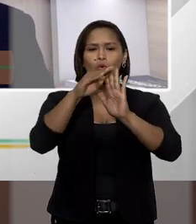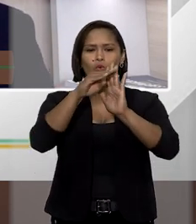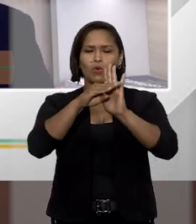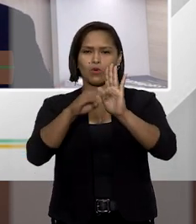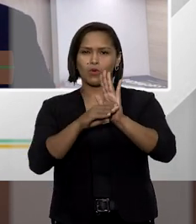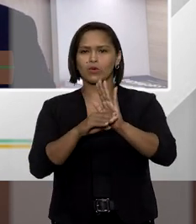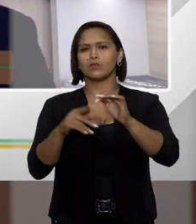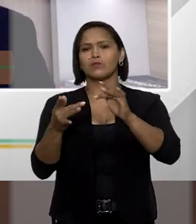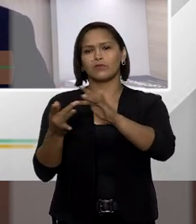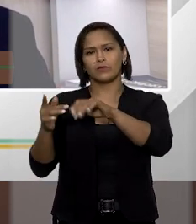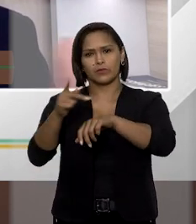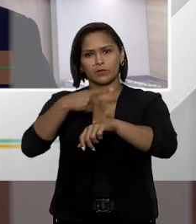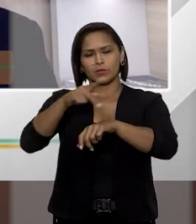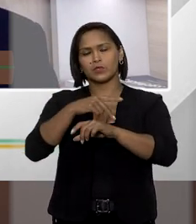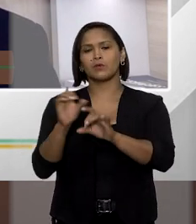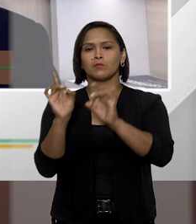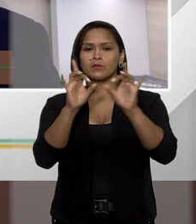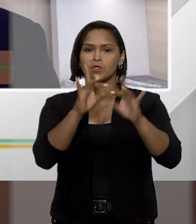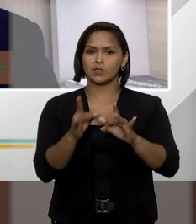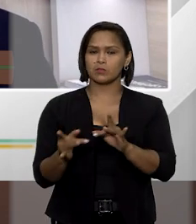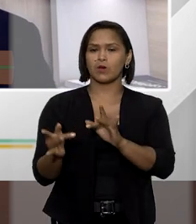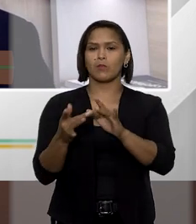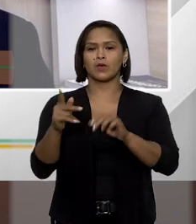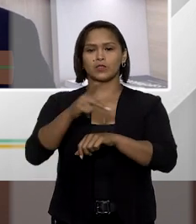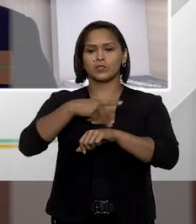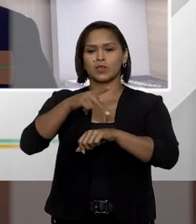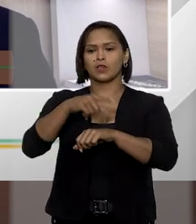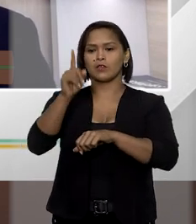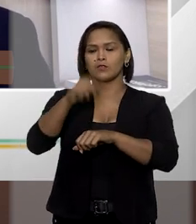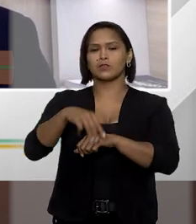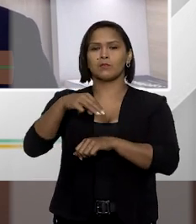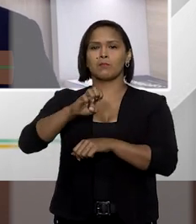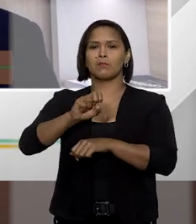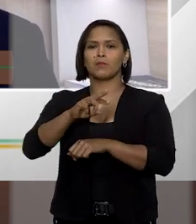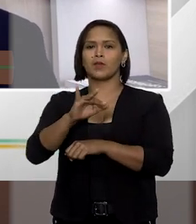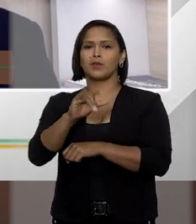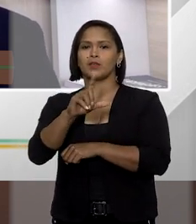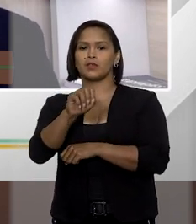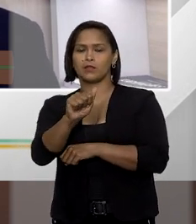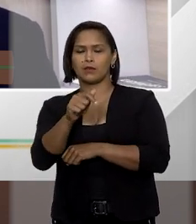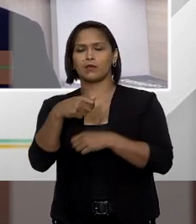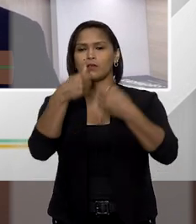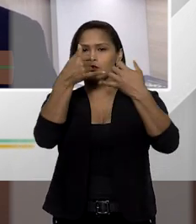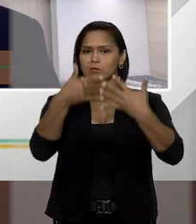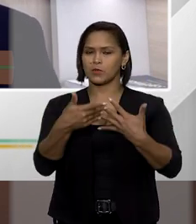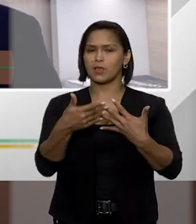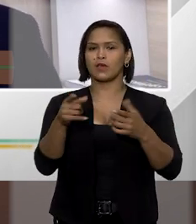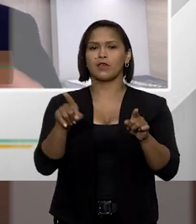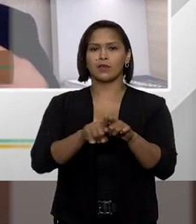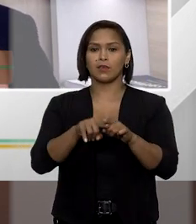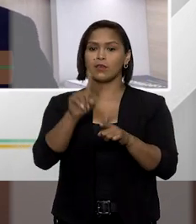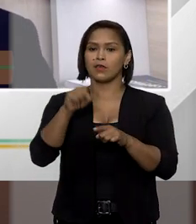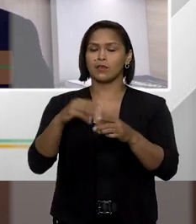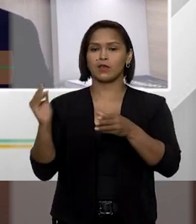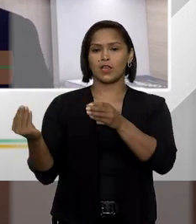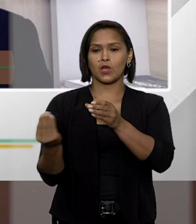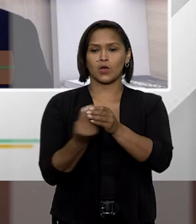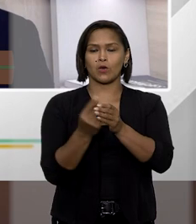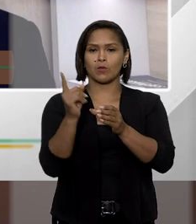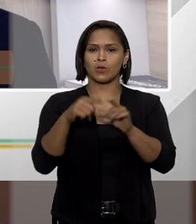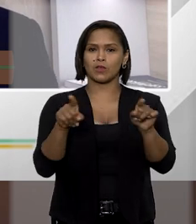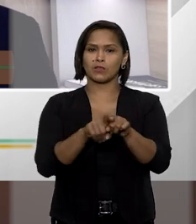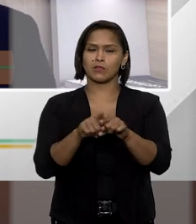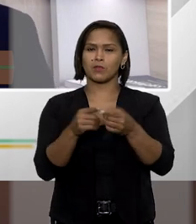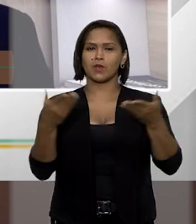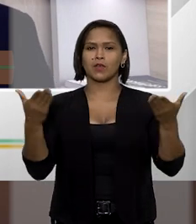as convenções internacionais, principalmente na Convenção de Mérida, da qual eu falei há pouco, e incorporado